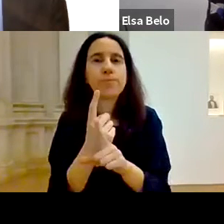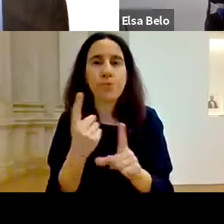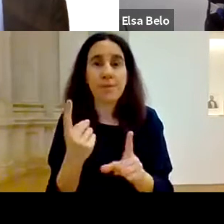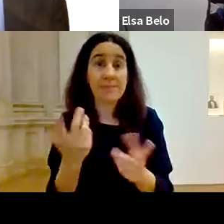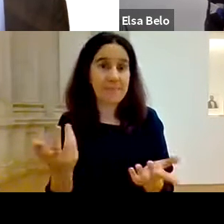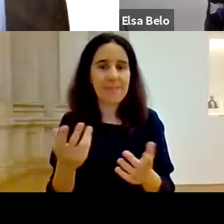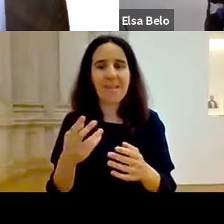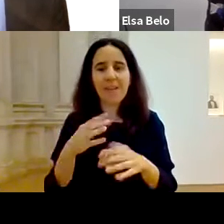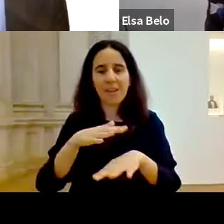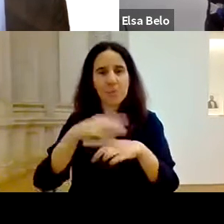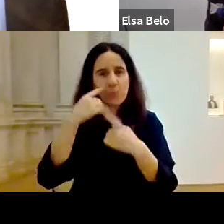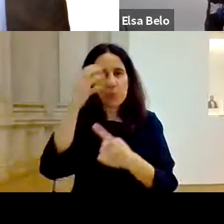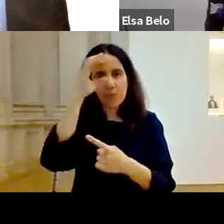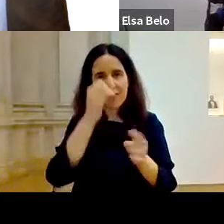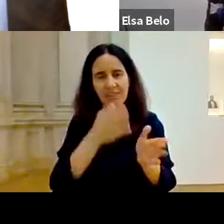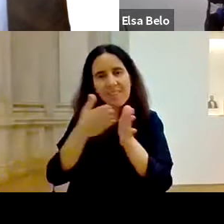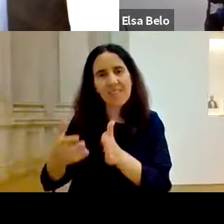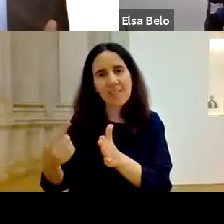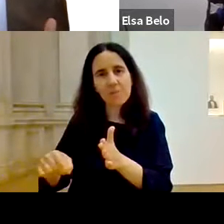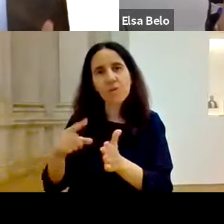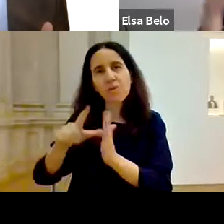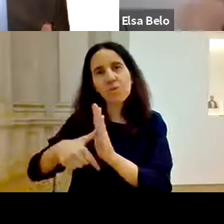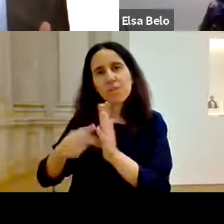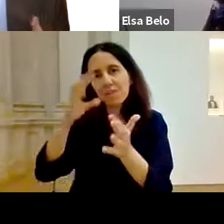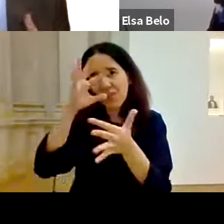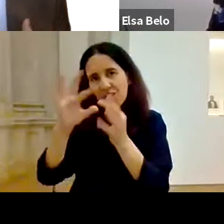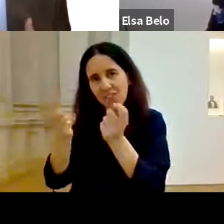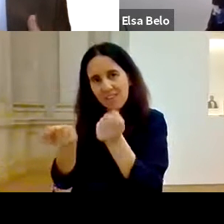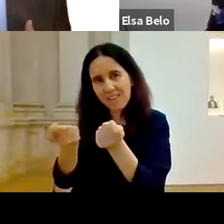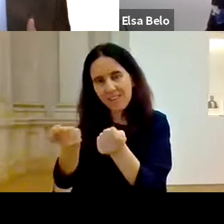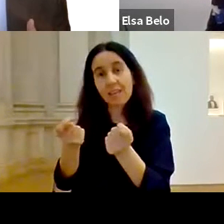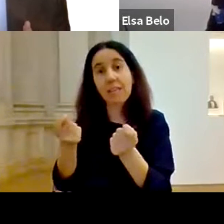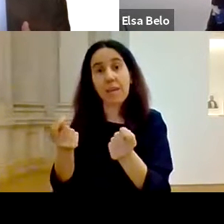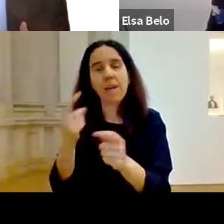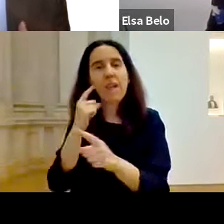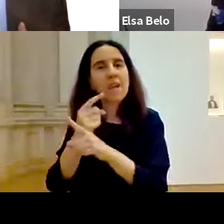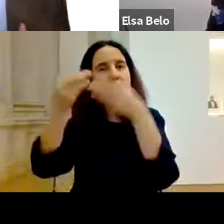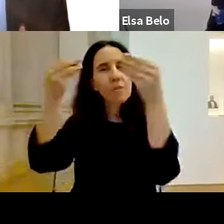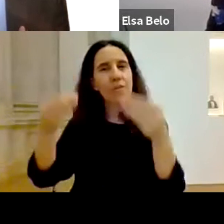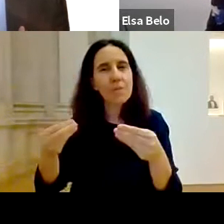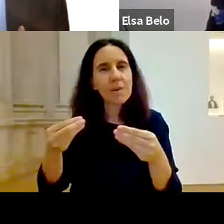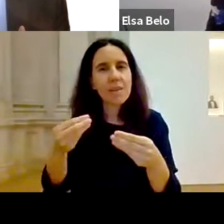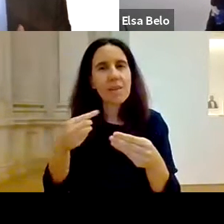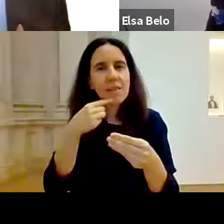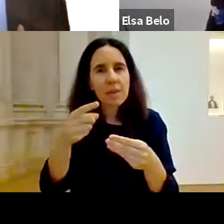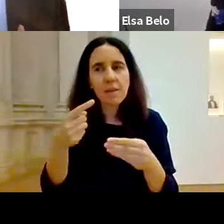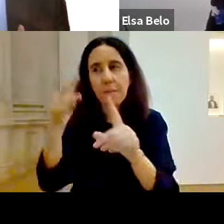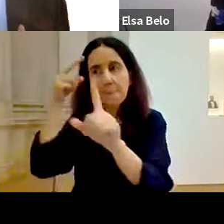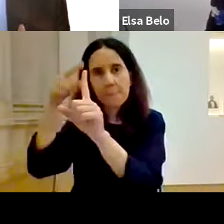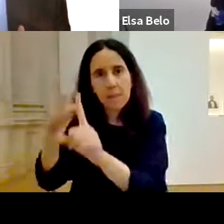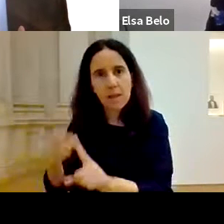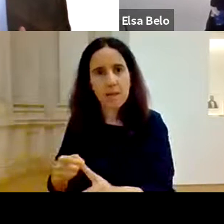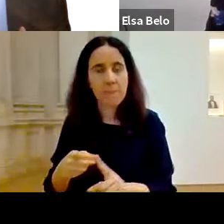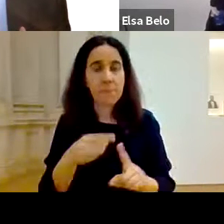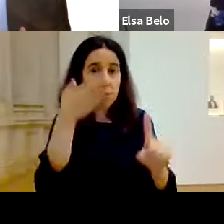administração pública temos, por um lado, esta lógica de gestão de projetos, que é da forma como eu a vejo, há metas, há